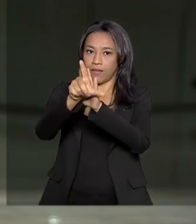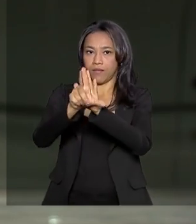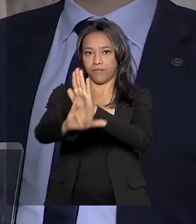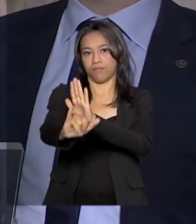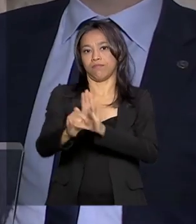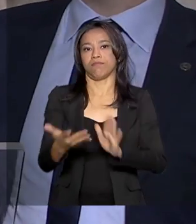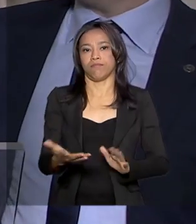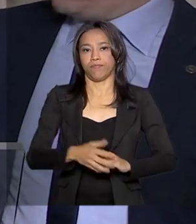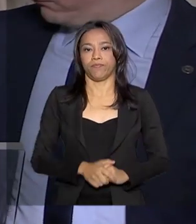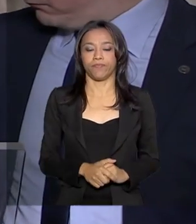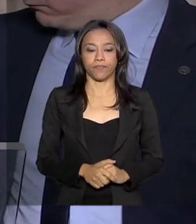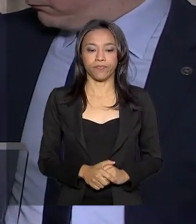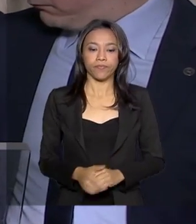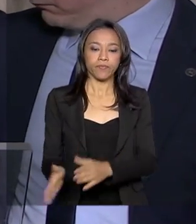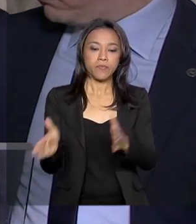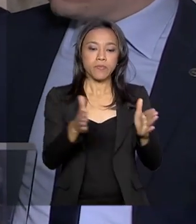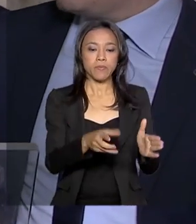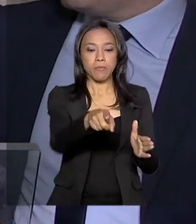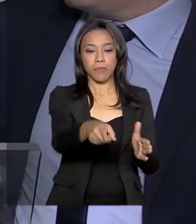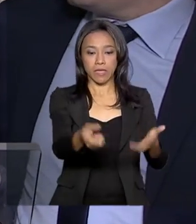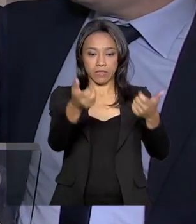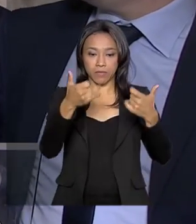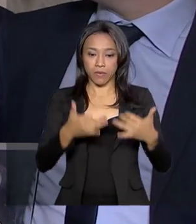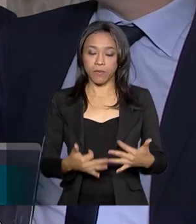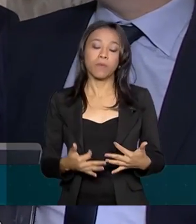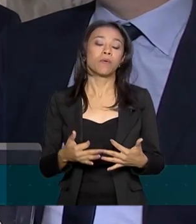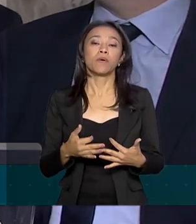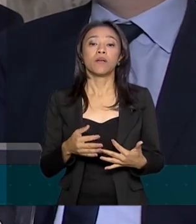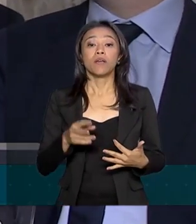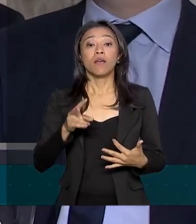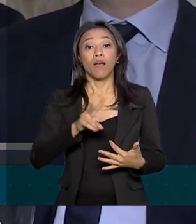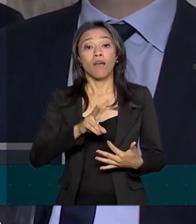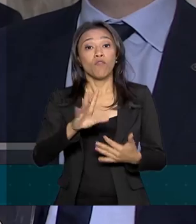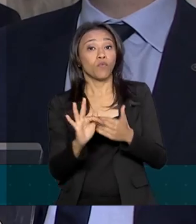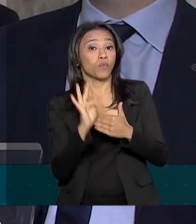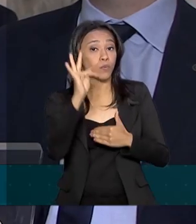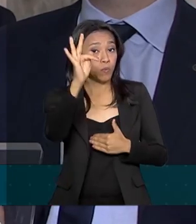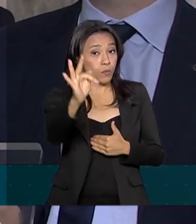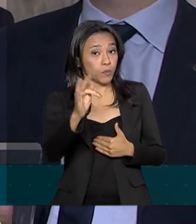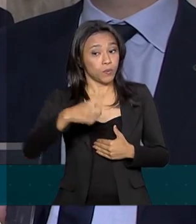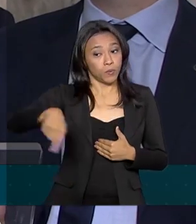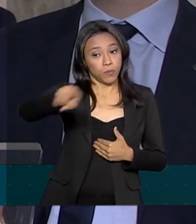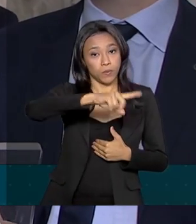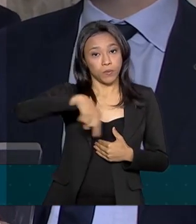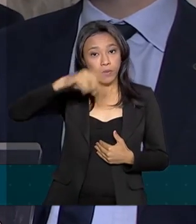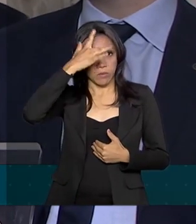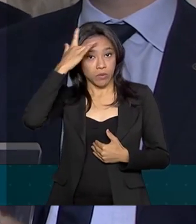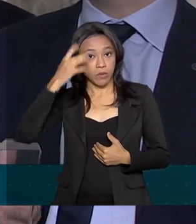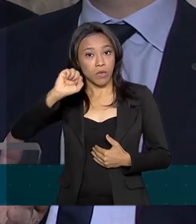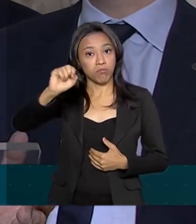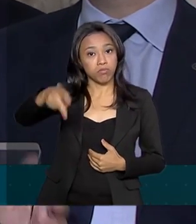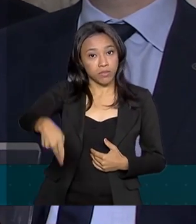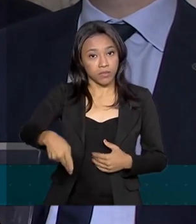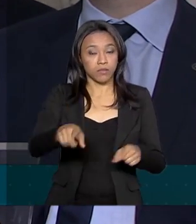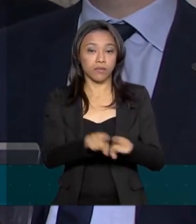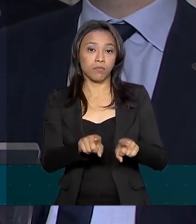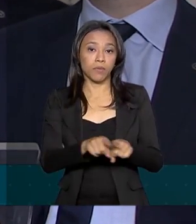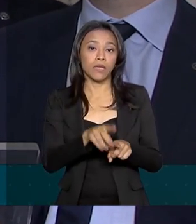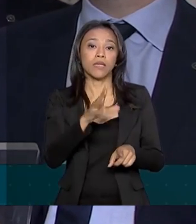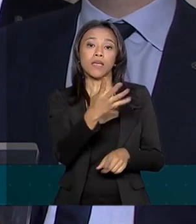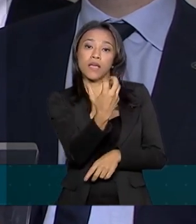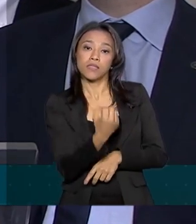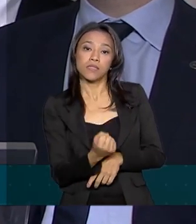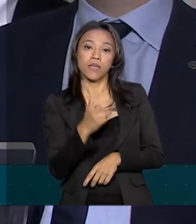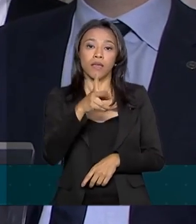Estado. Haverá previsibilidade para que no futuro os aposentados e pensionistas possam se programar,